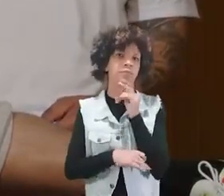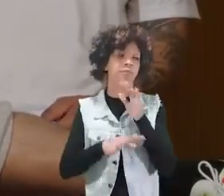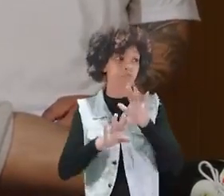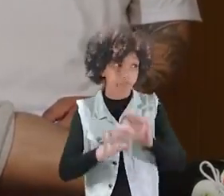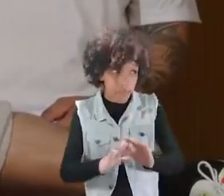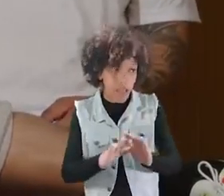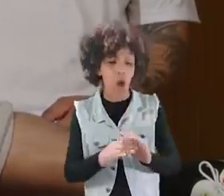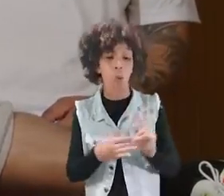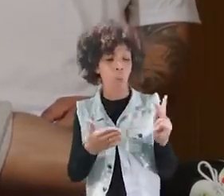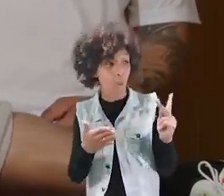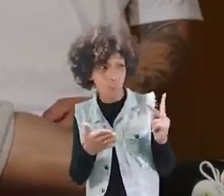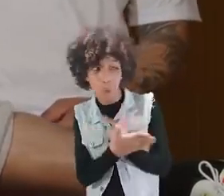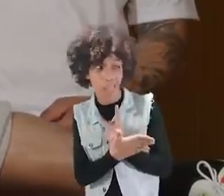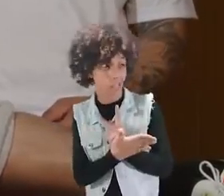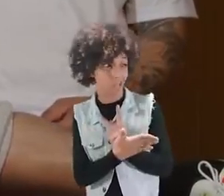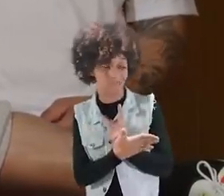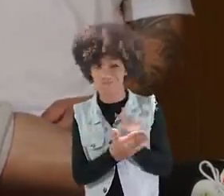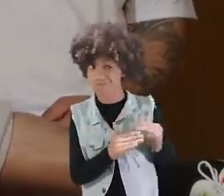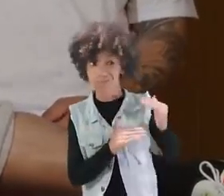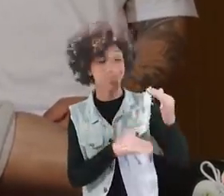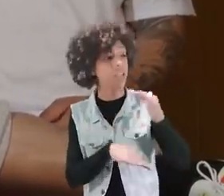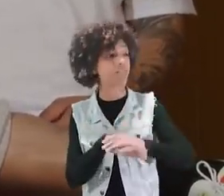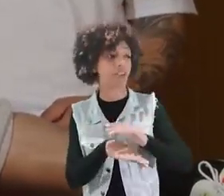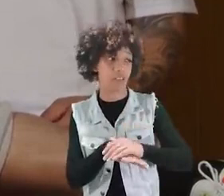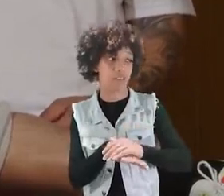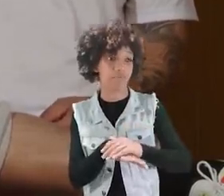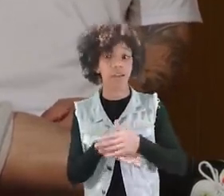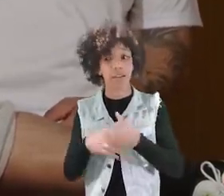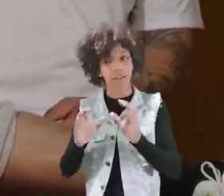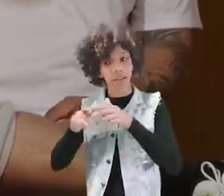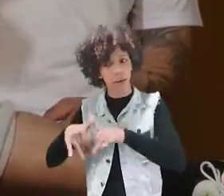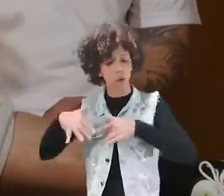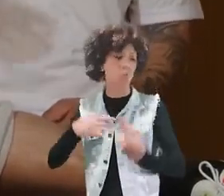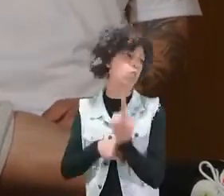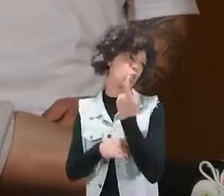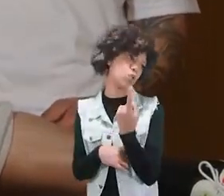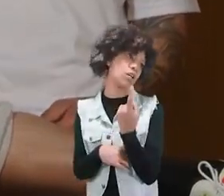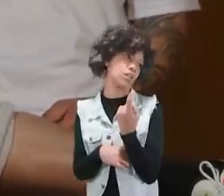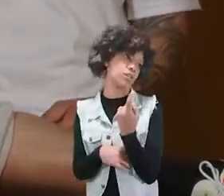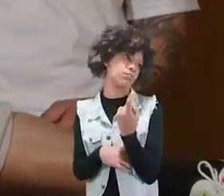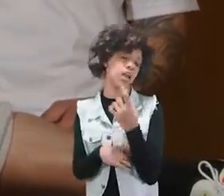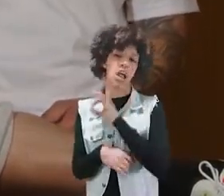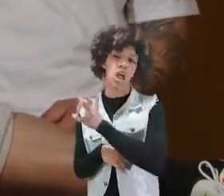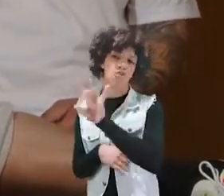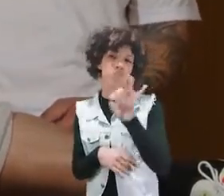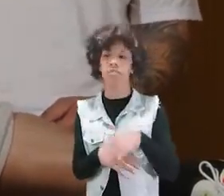o maior erro do mundo que fizeram que é a torcida única